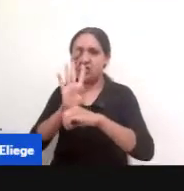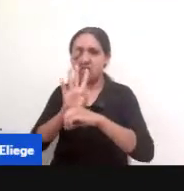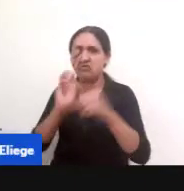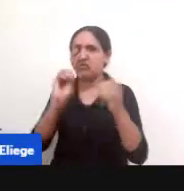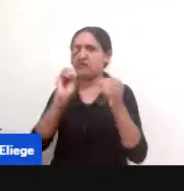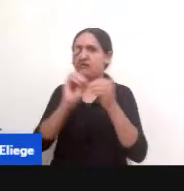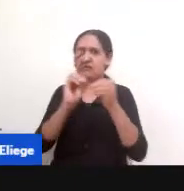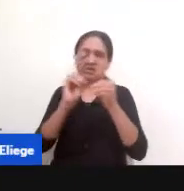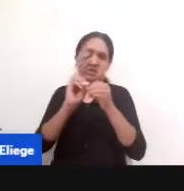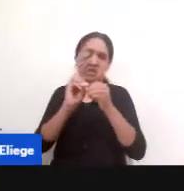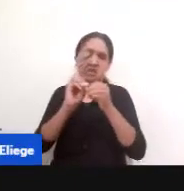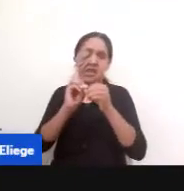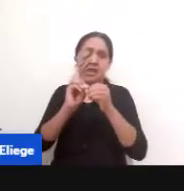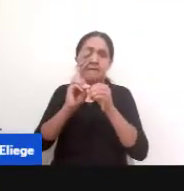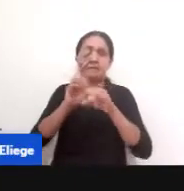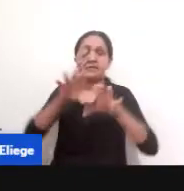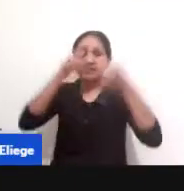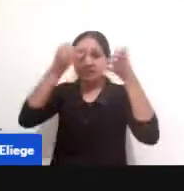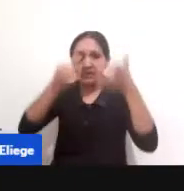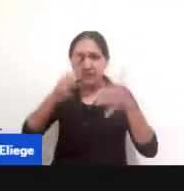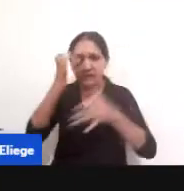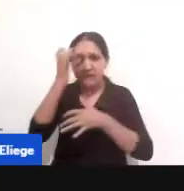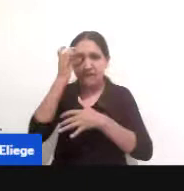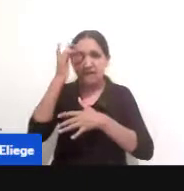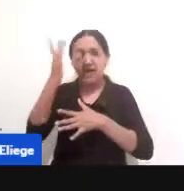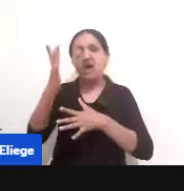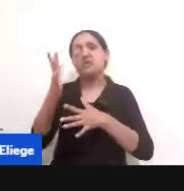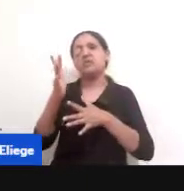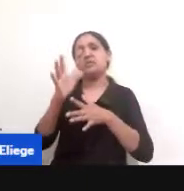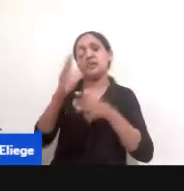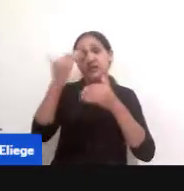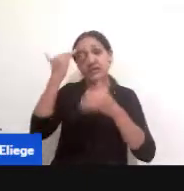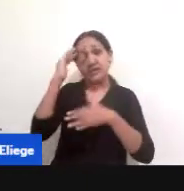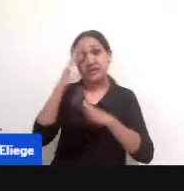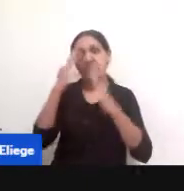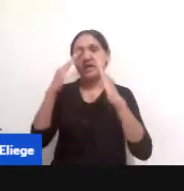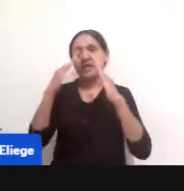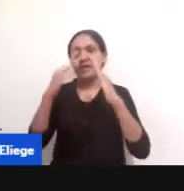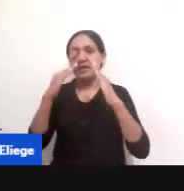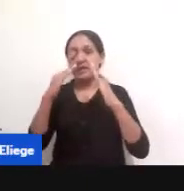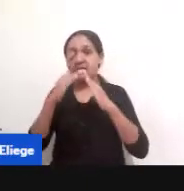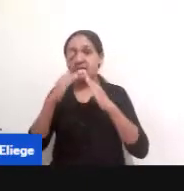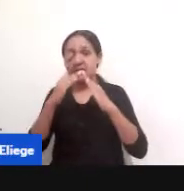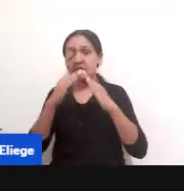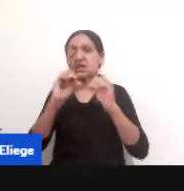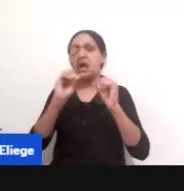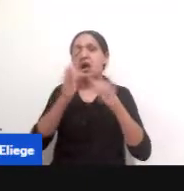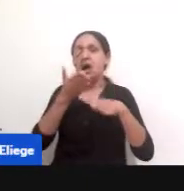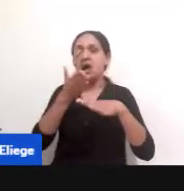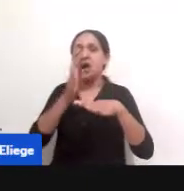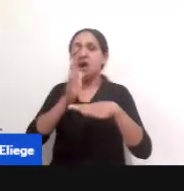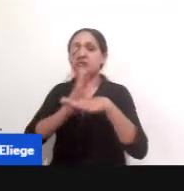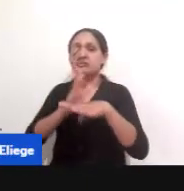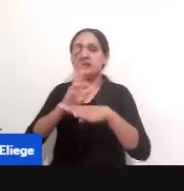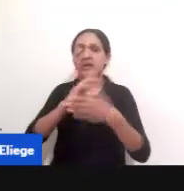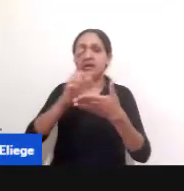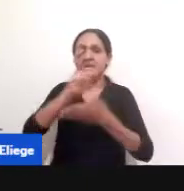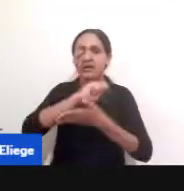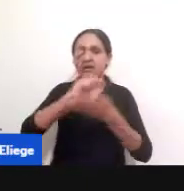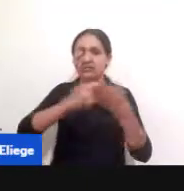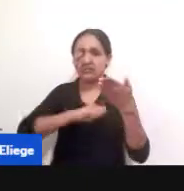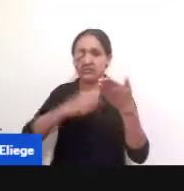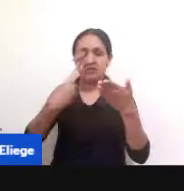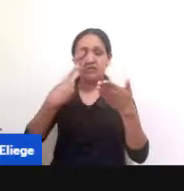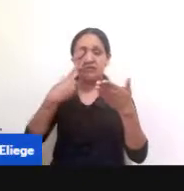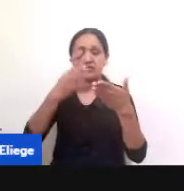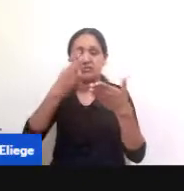entender em casa, fazer as correções e fazer esse feedback das atividades que eles estão fazendo em casa, além dos